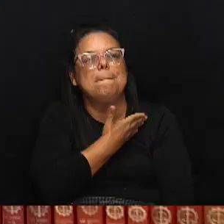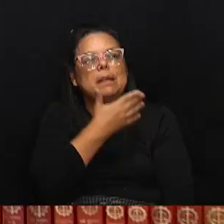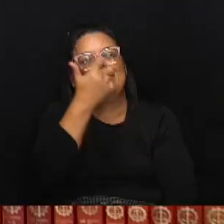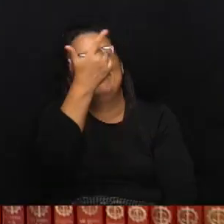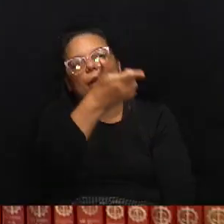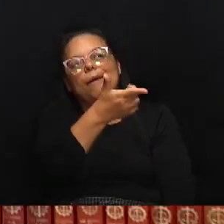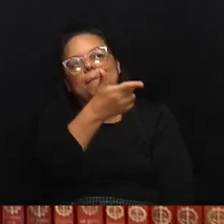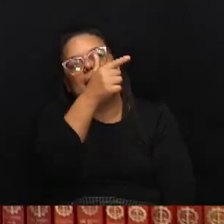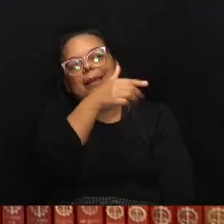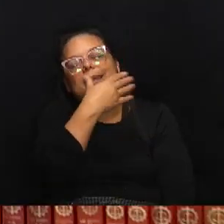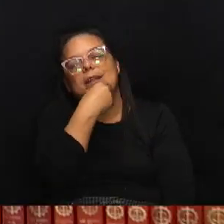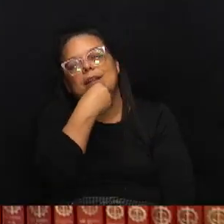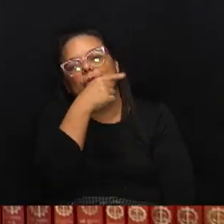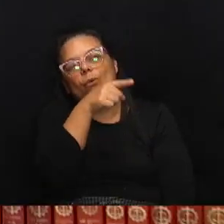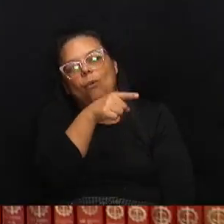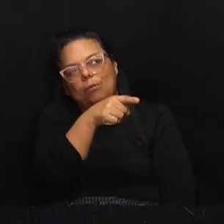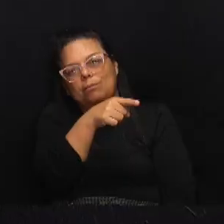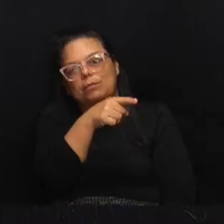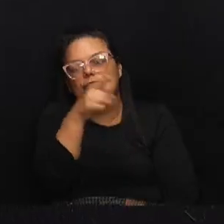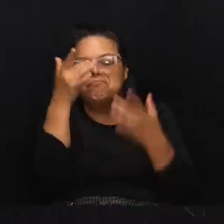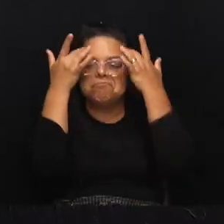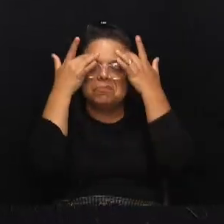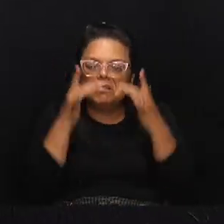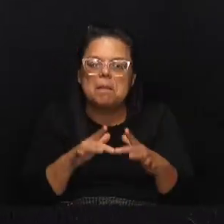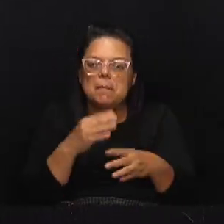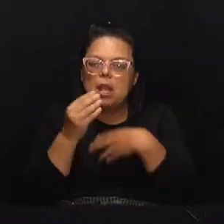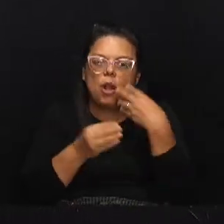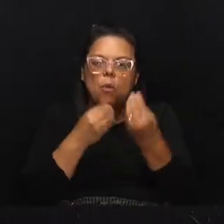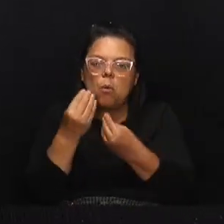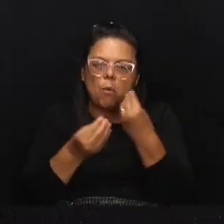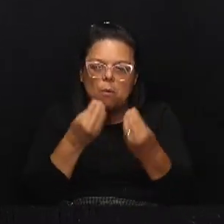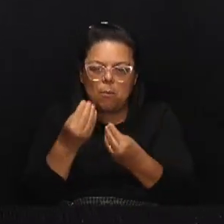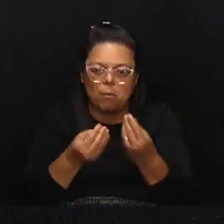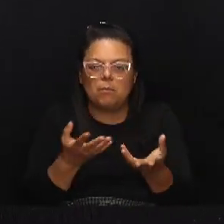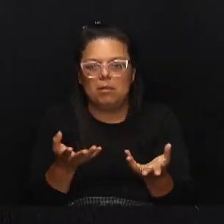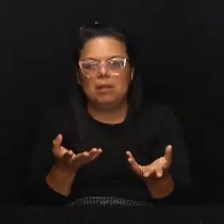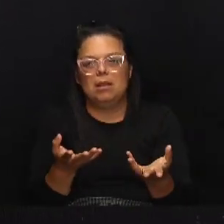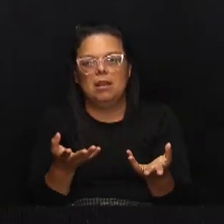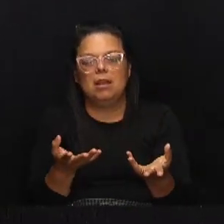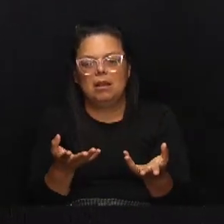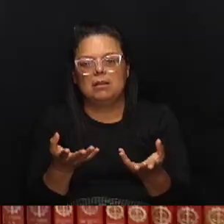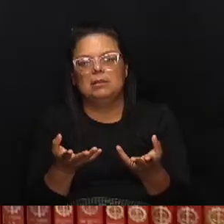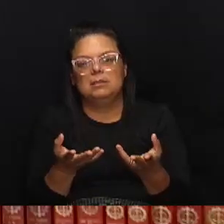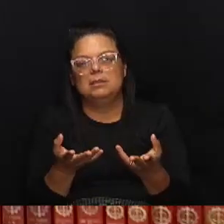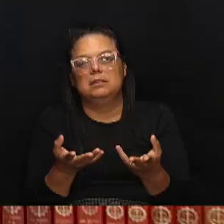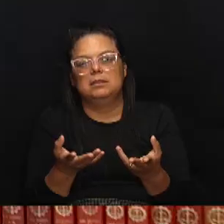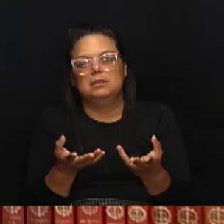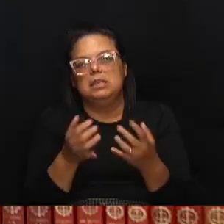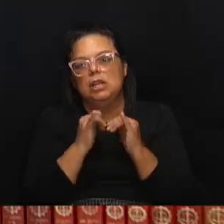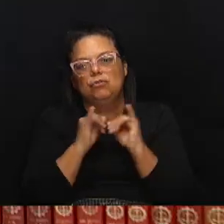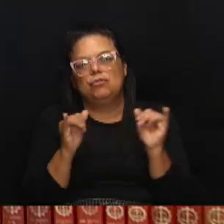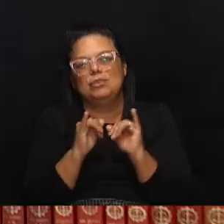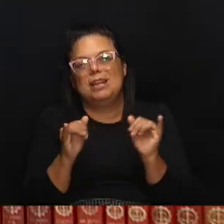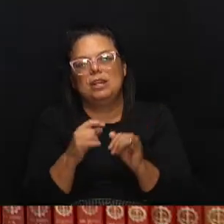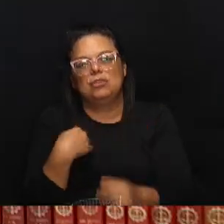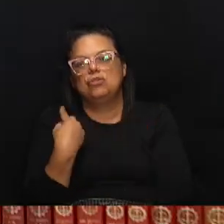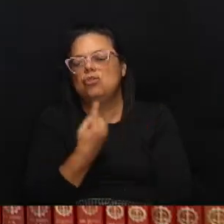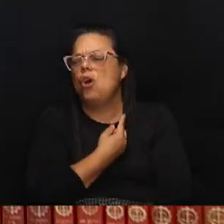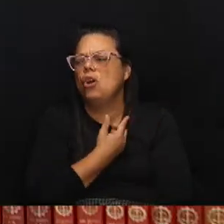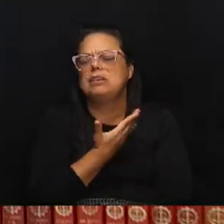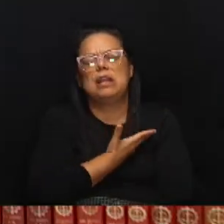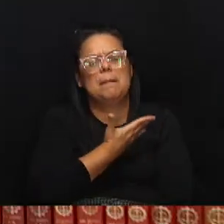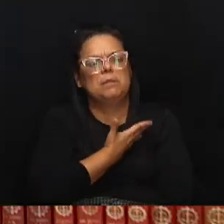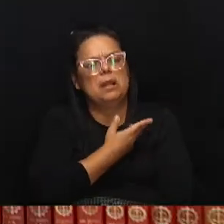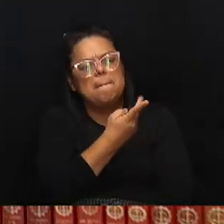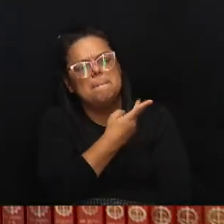aquele senhor, que de repente ninguém se sabe se o falecido ou não era essa a intenção, mas ele dizia, não, nós éramos muito amigos, então